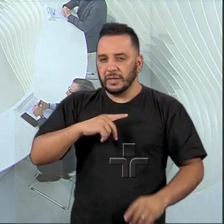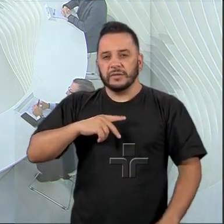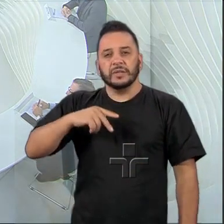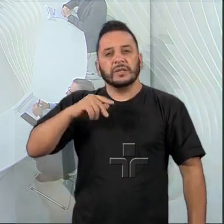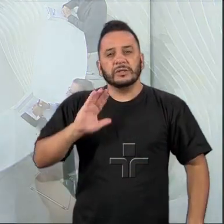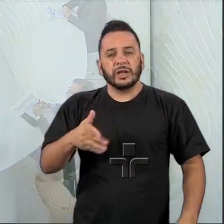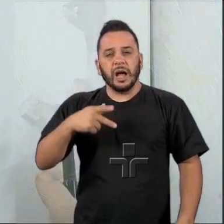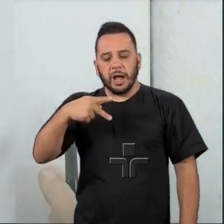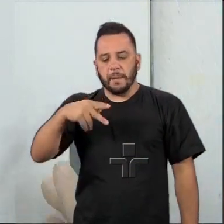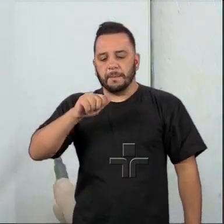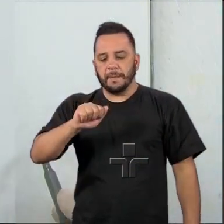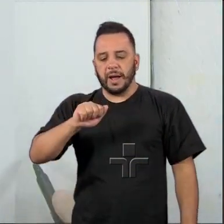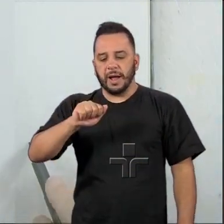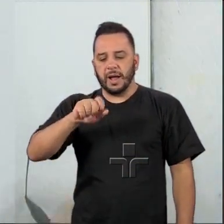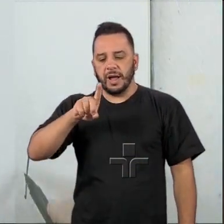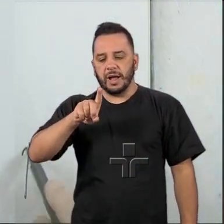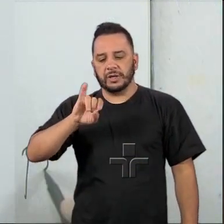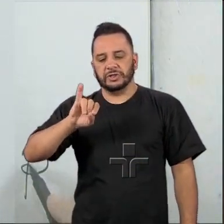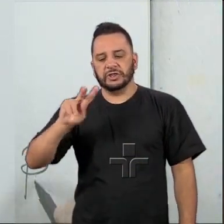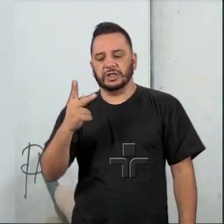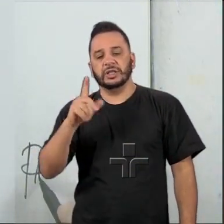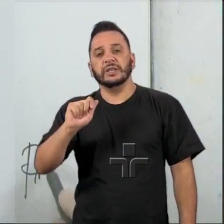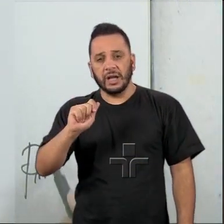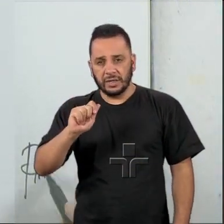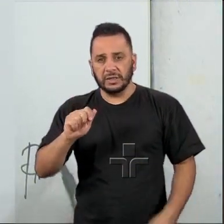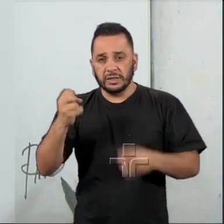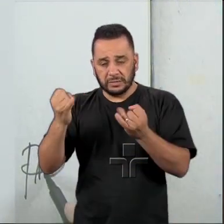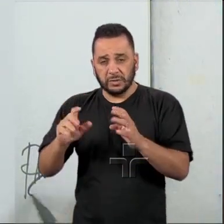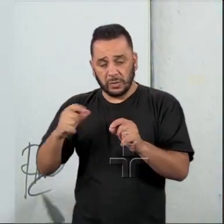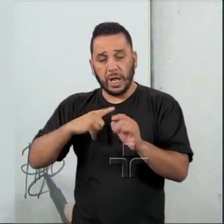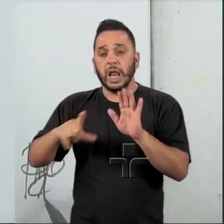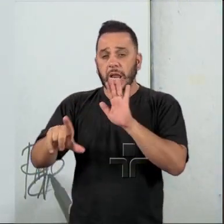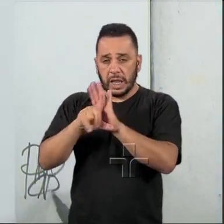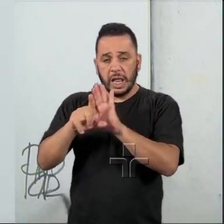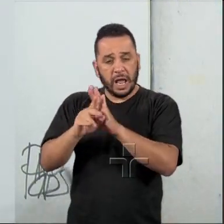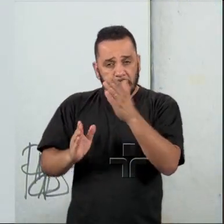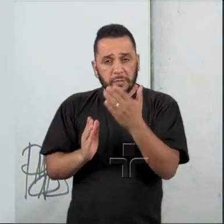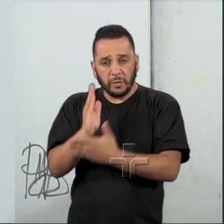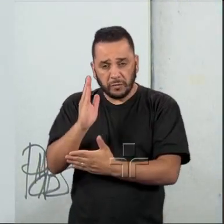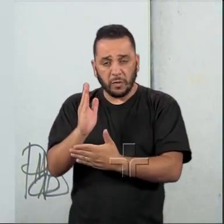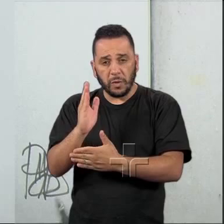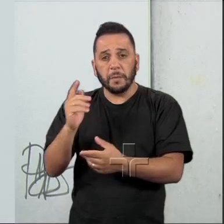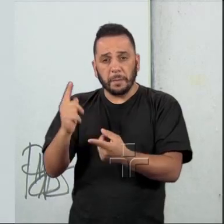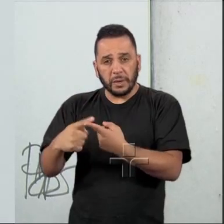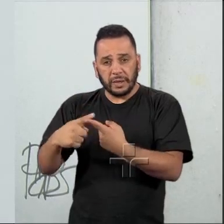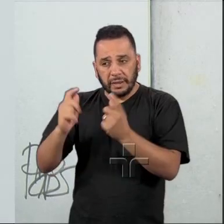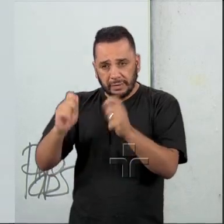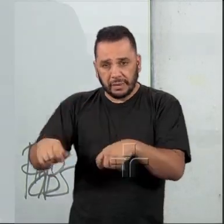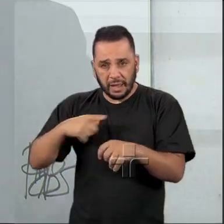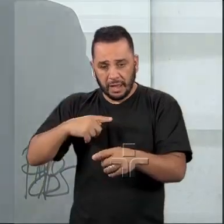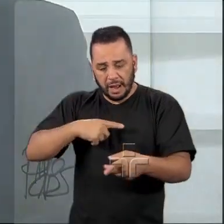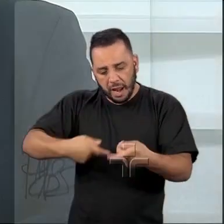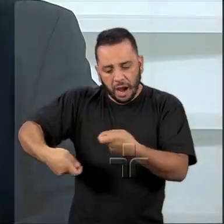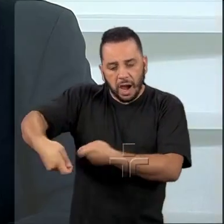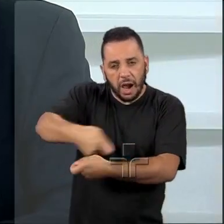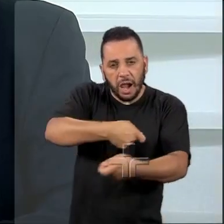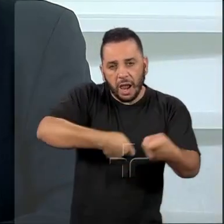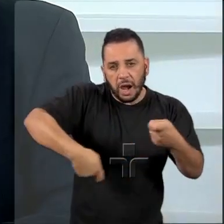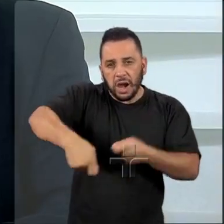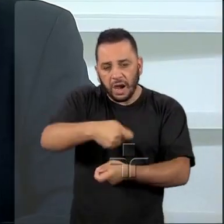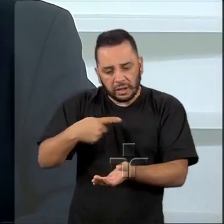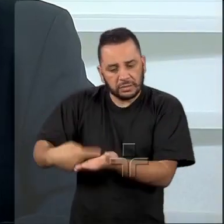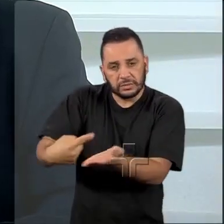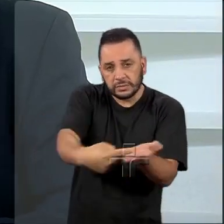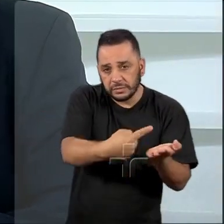disse para os conselheiros ali ouvirem o seguinte, falou, olha, a gente aprovou essa lei para fechar o mercado. Né? E essa era, em alguma medida, a expectativa. Agora,